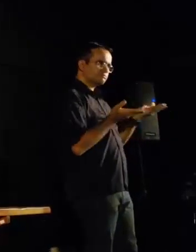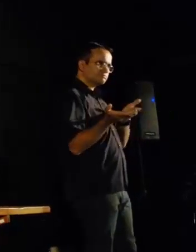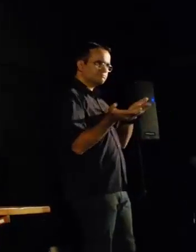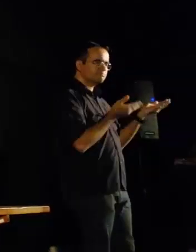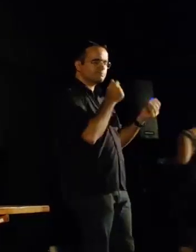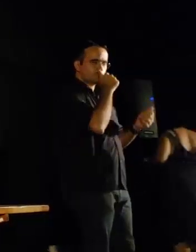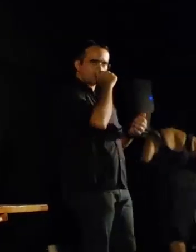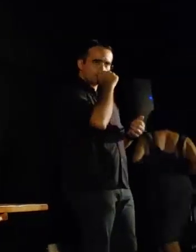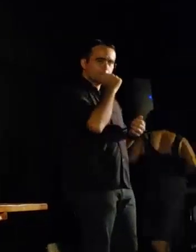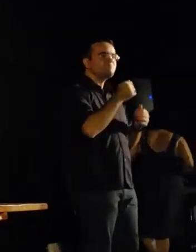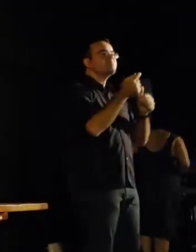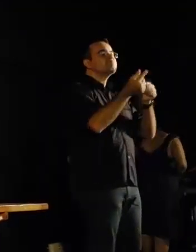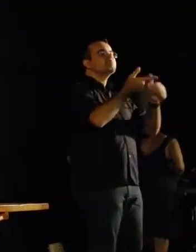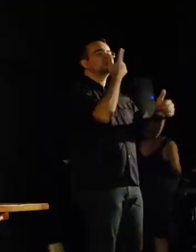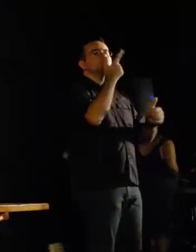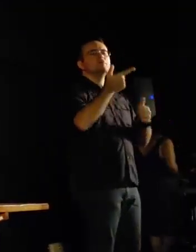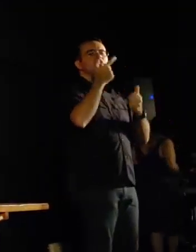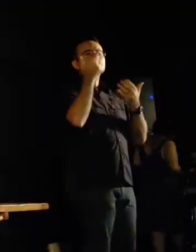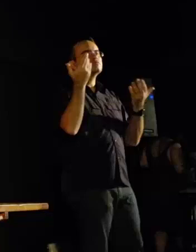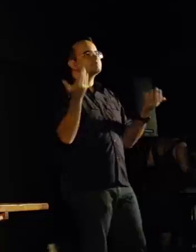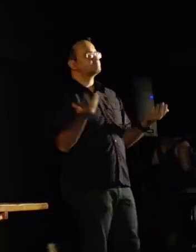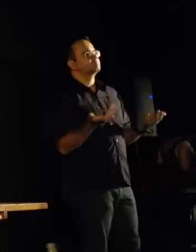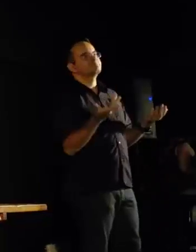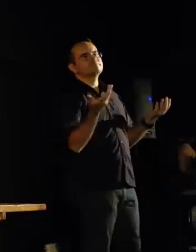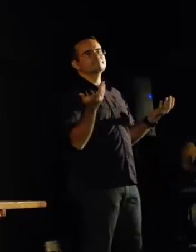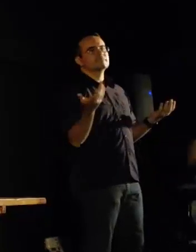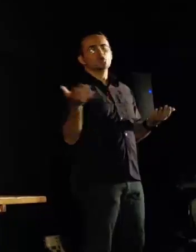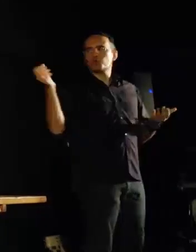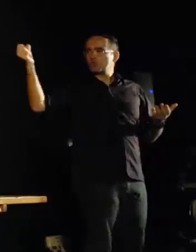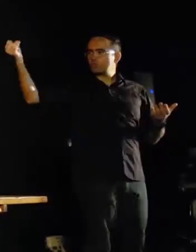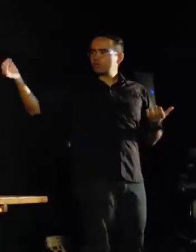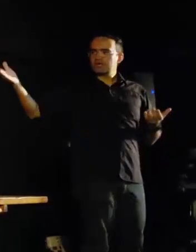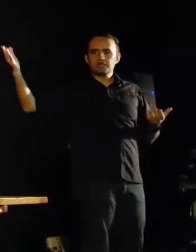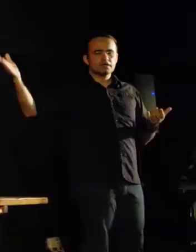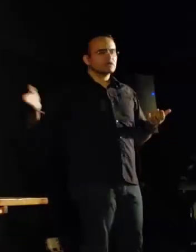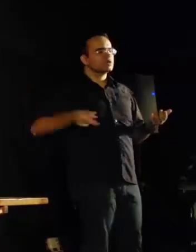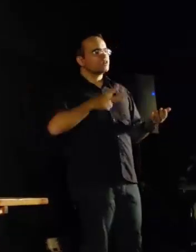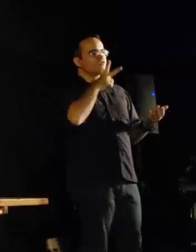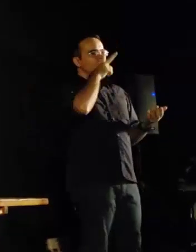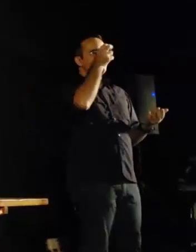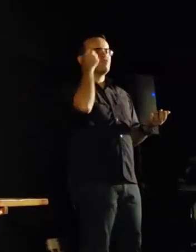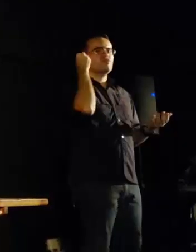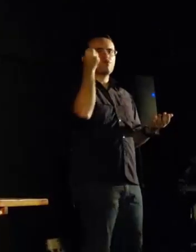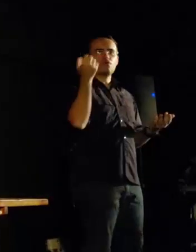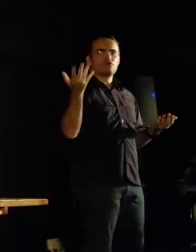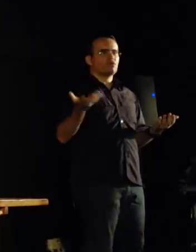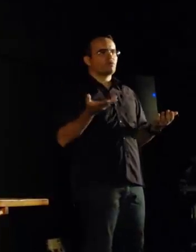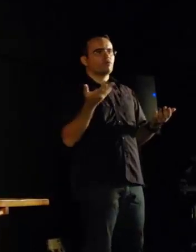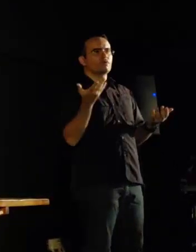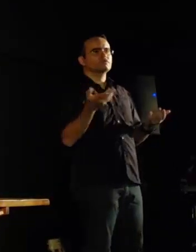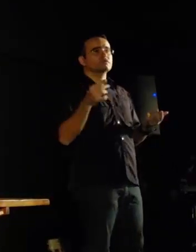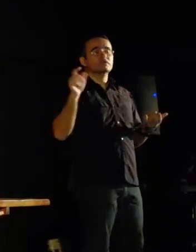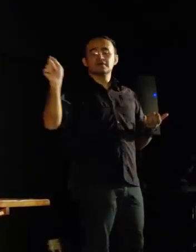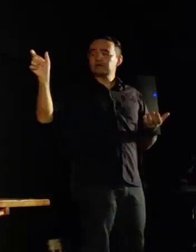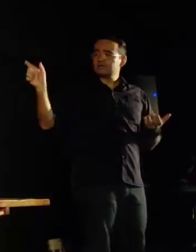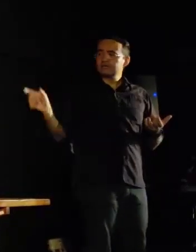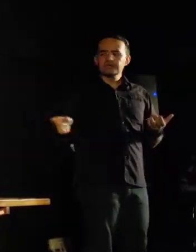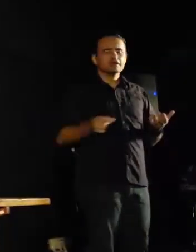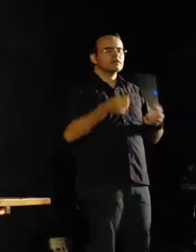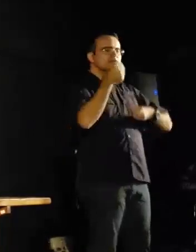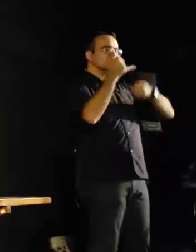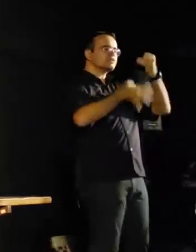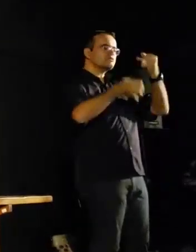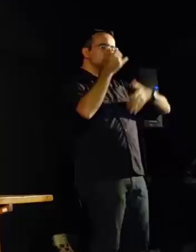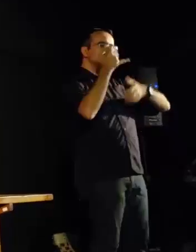Primeiro, dizer o quanto é uma fala potente e é uma fala que ocupa um lugar